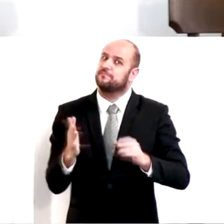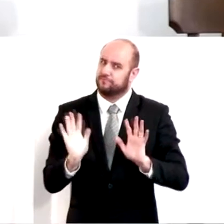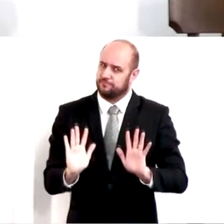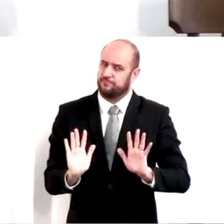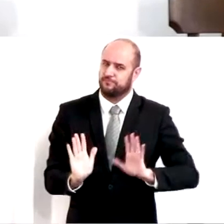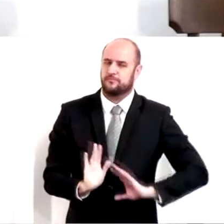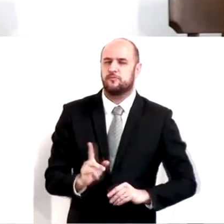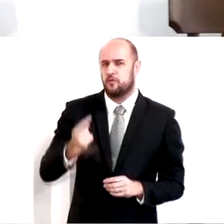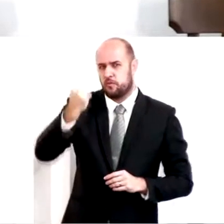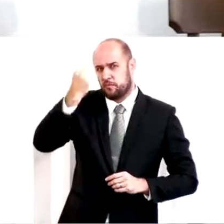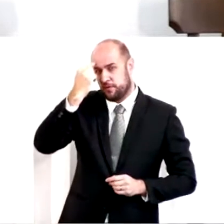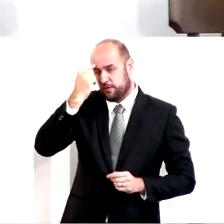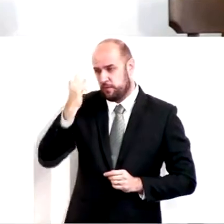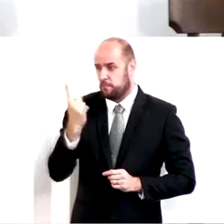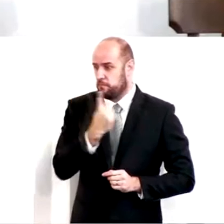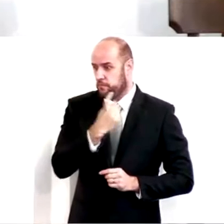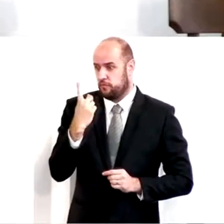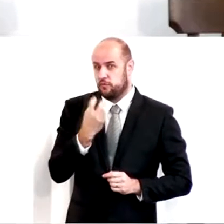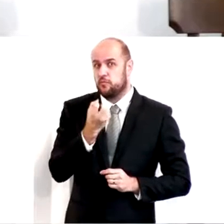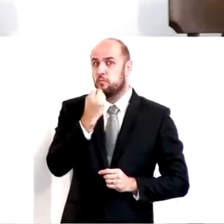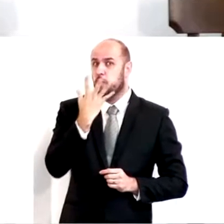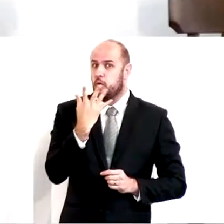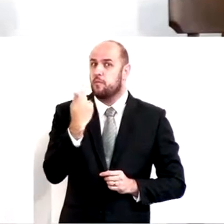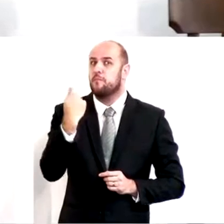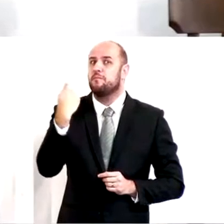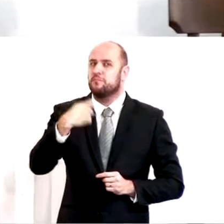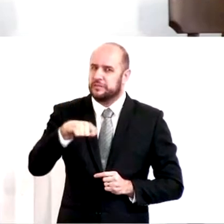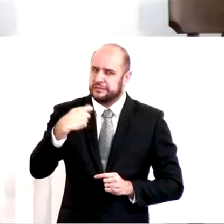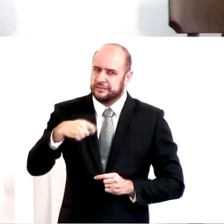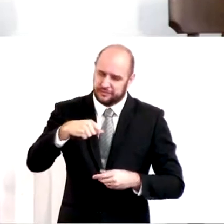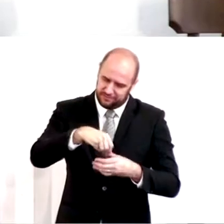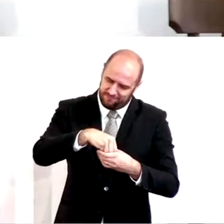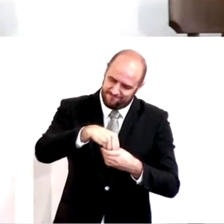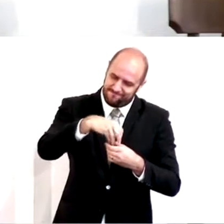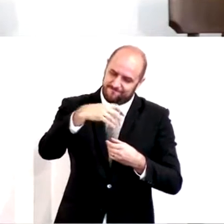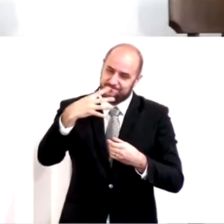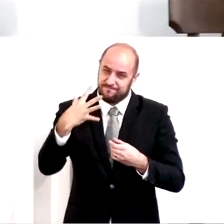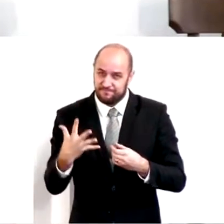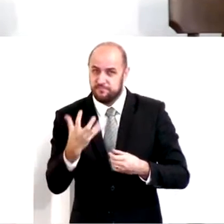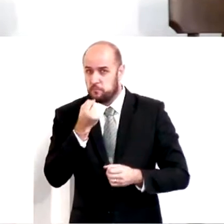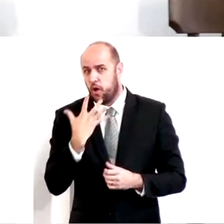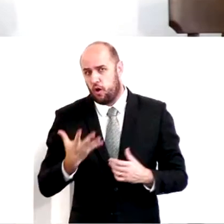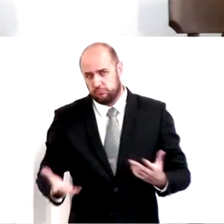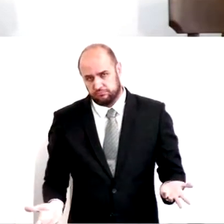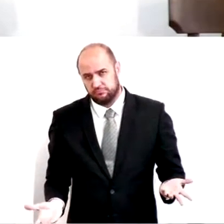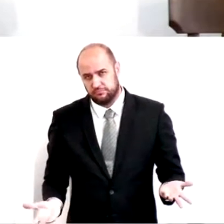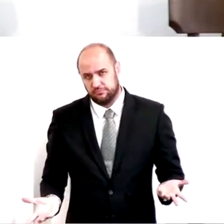um bom perfume de Cidade do Leste, né?